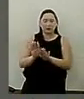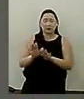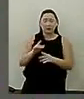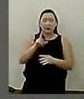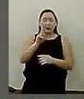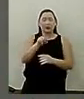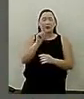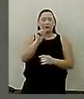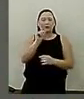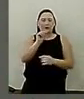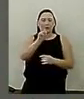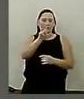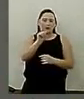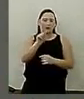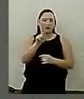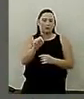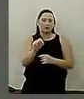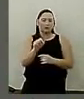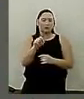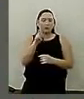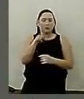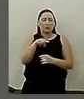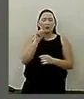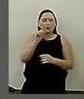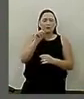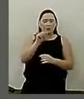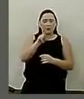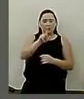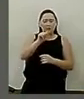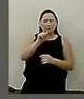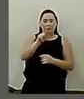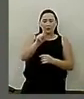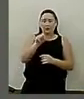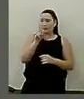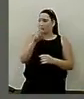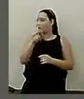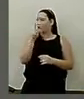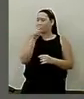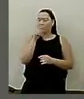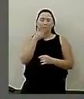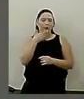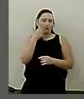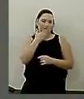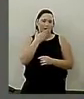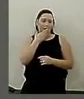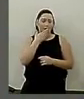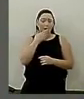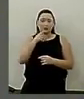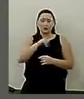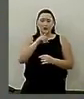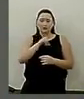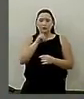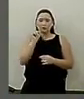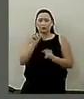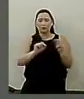ou lago de Tiberíades, é na verdade um lago de água doce e não